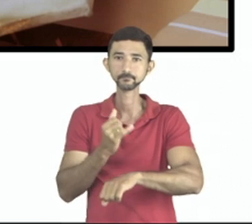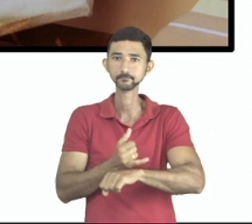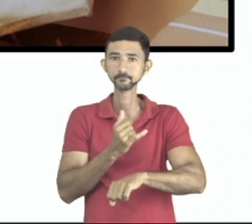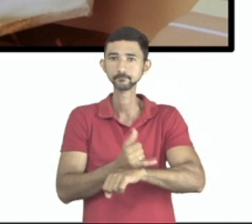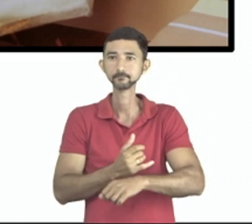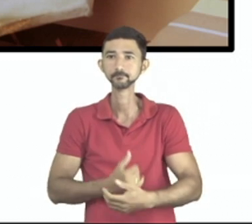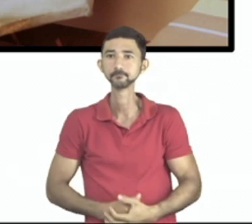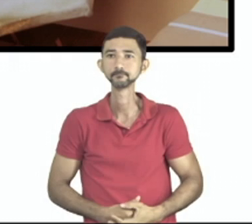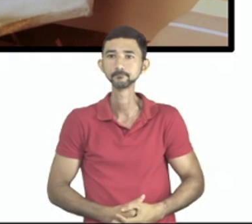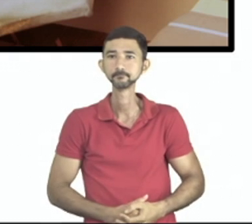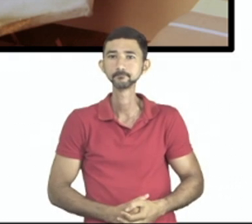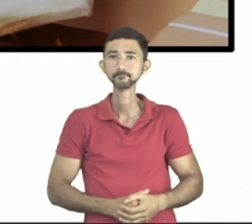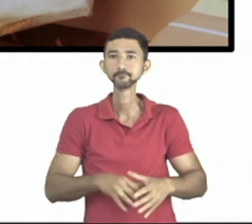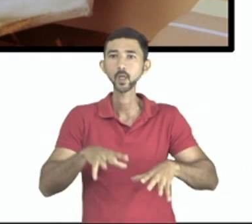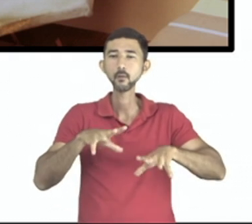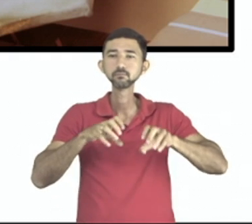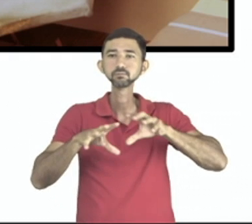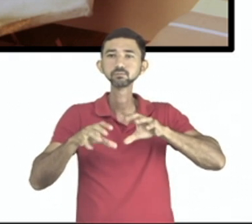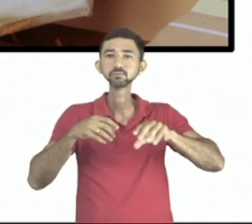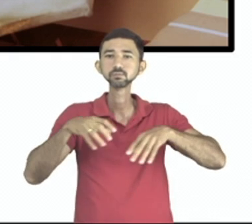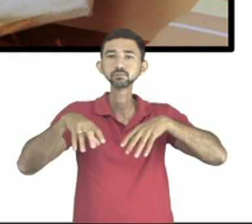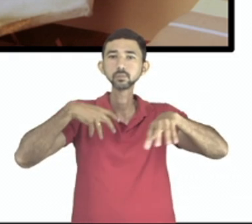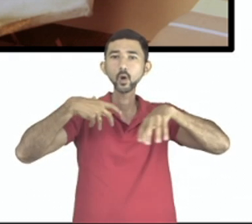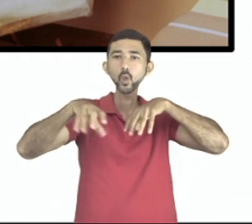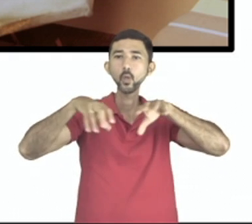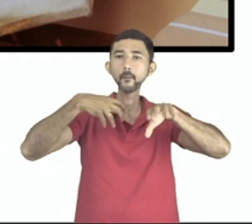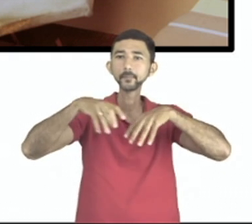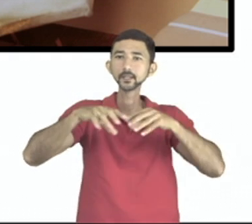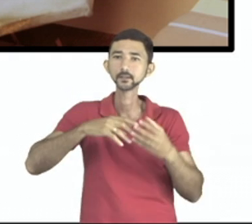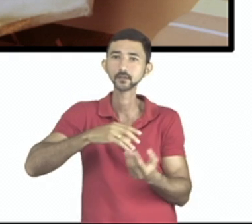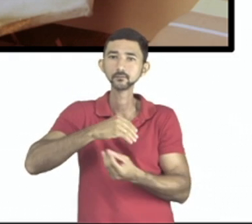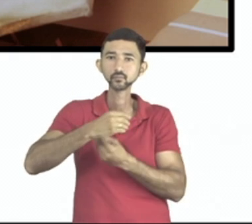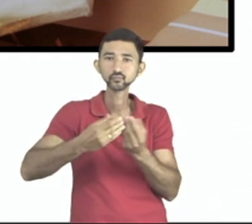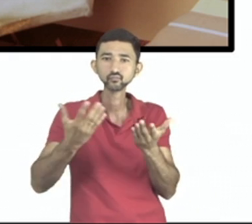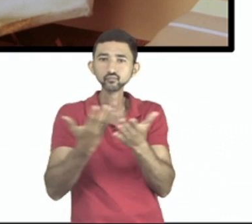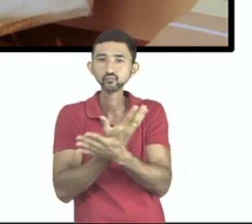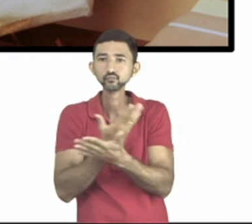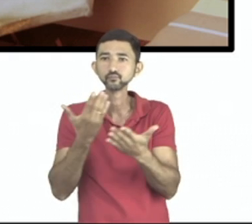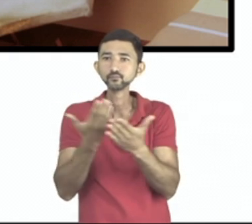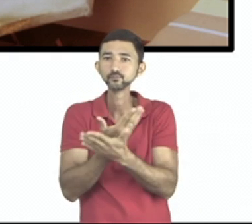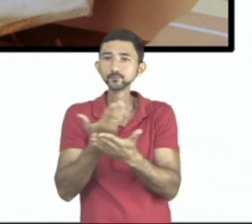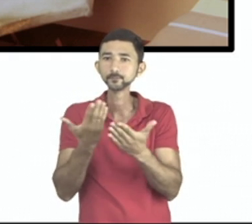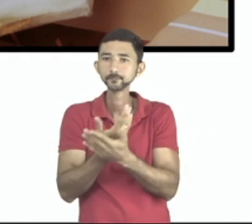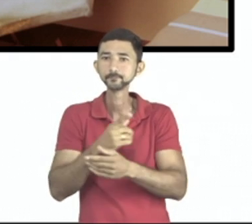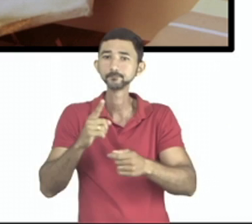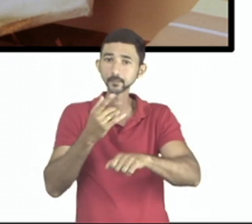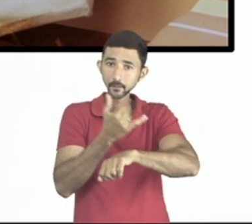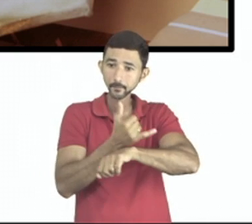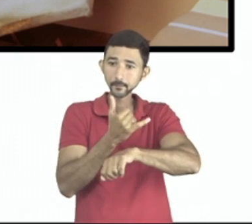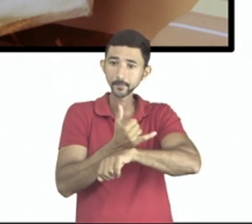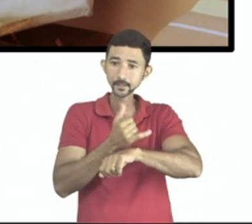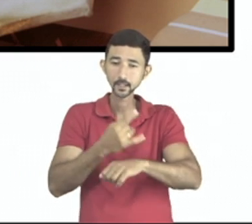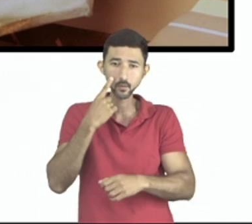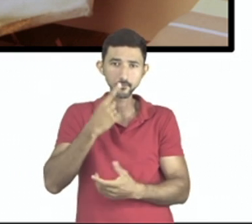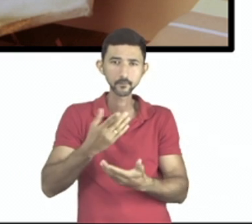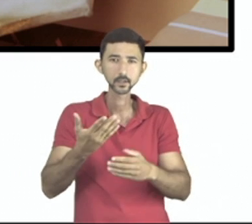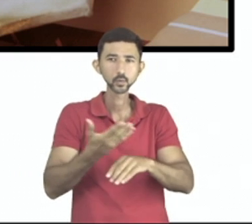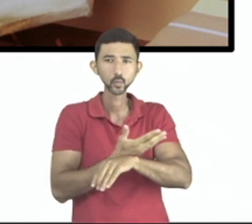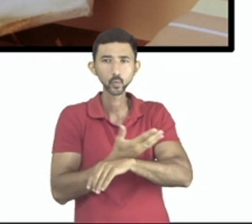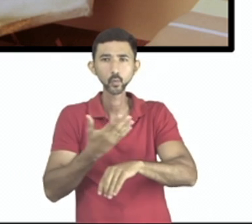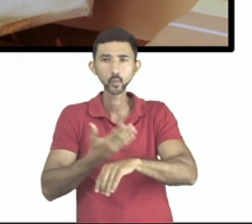ti. Maleabilidade. Maleabilidade é a capacidade de formar lâminas. Também os metais. A gente vê as lâminas